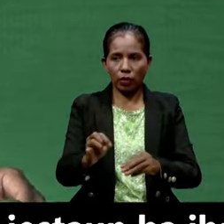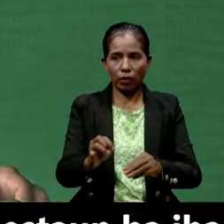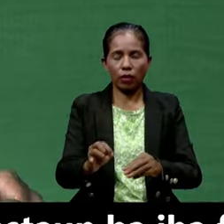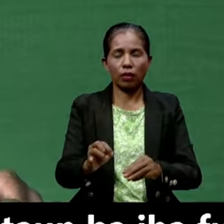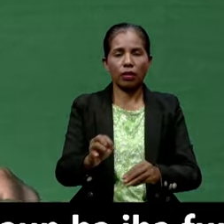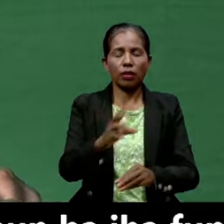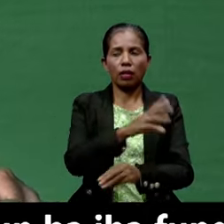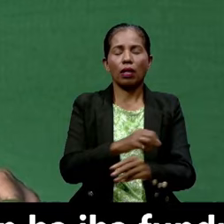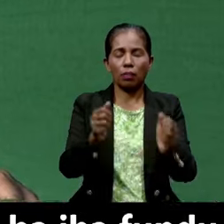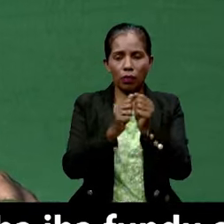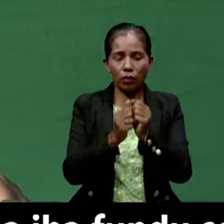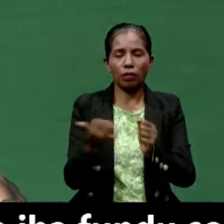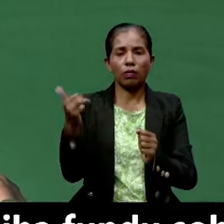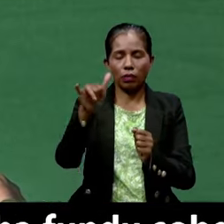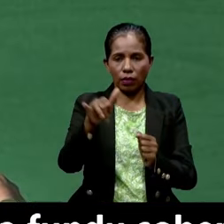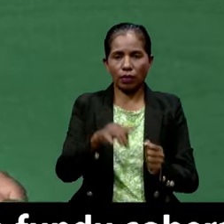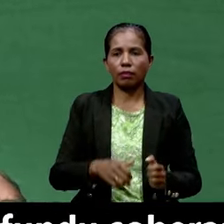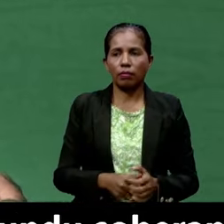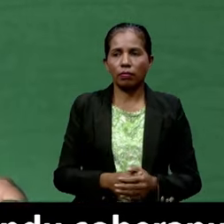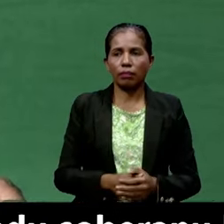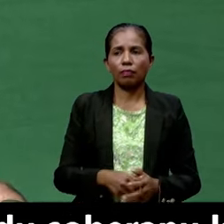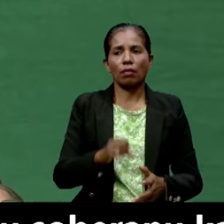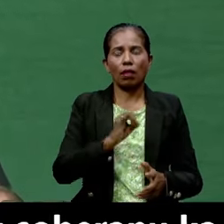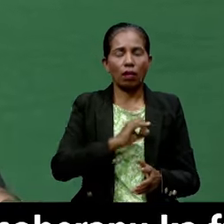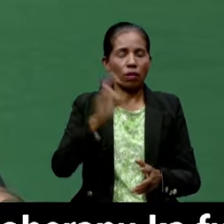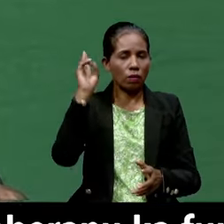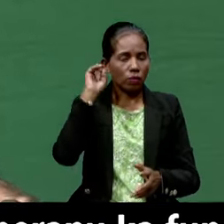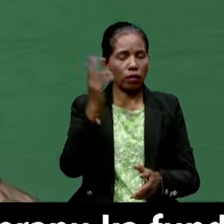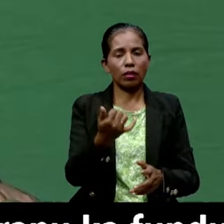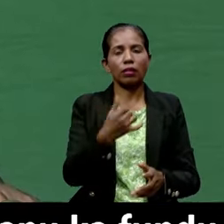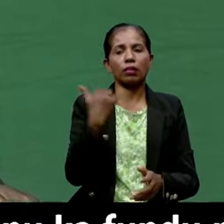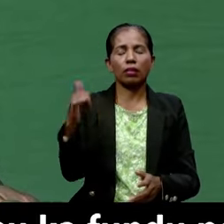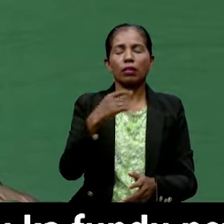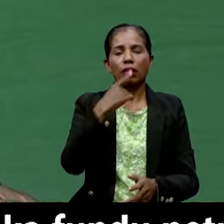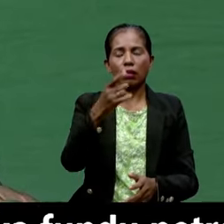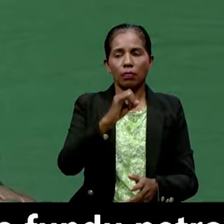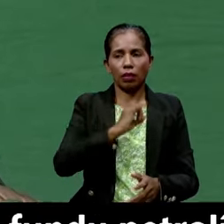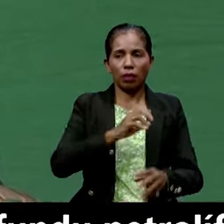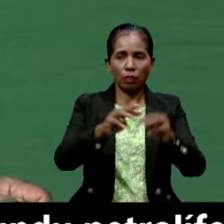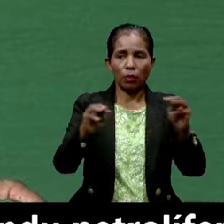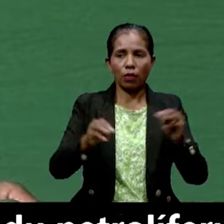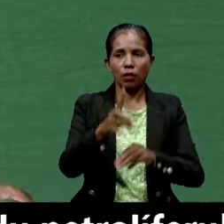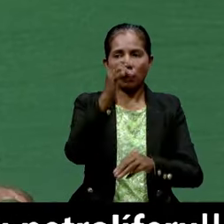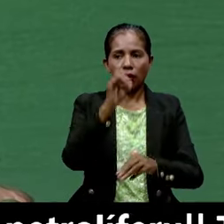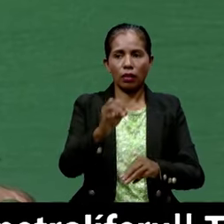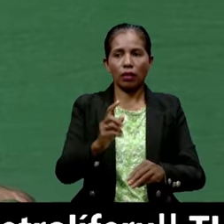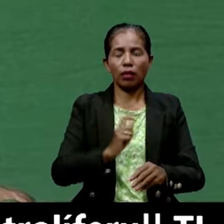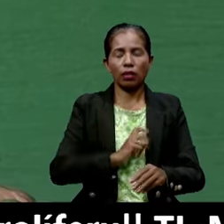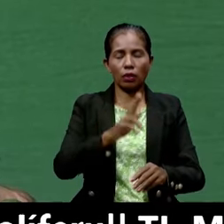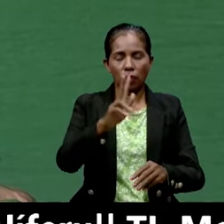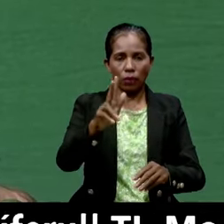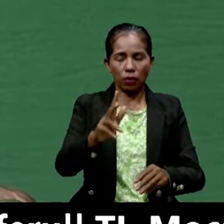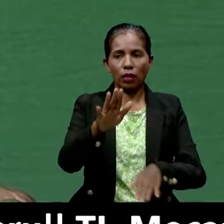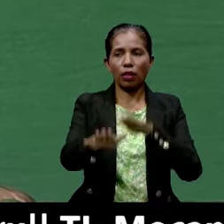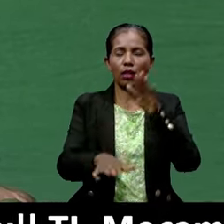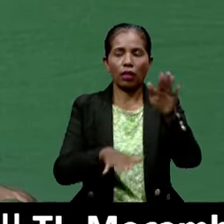Sira, a Mutuxia. A Urona vai vir a Sira em Farmbahau. Município de Libatas do Selaude. Então, se você